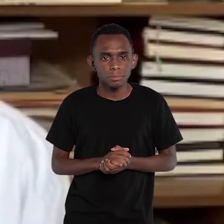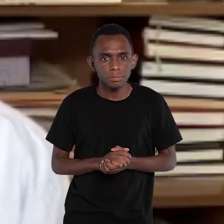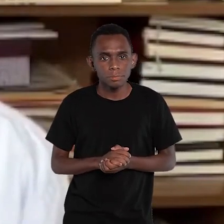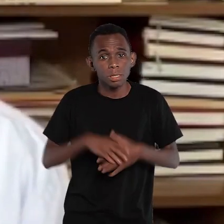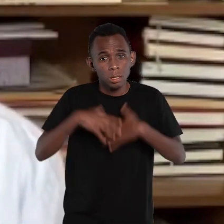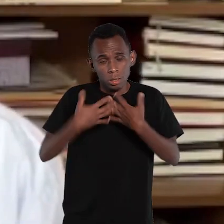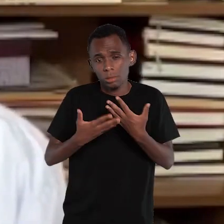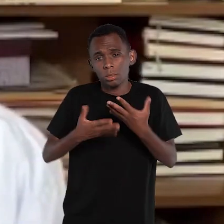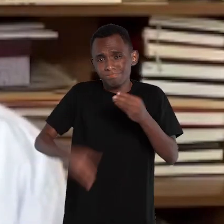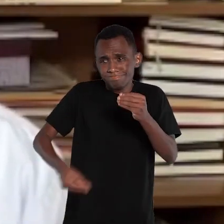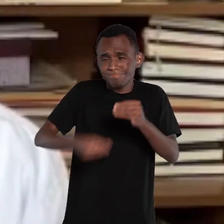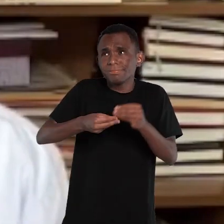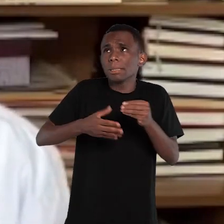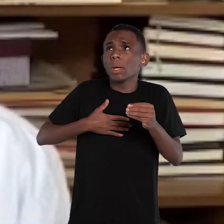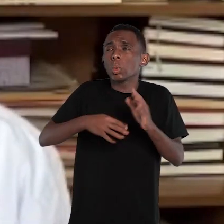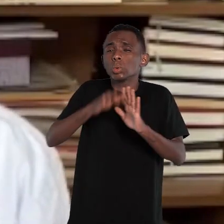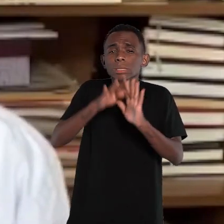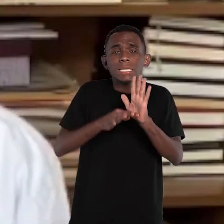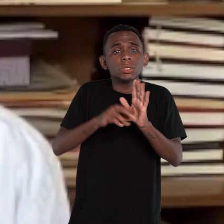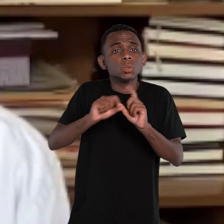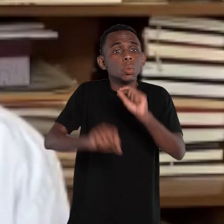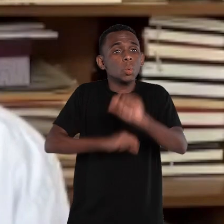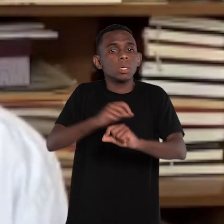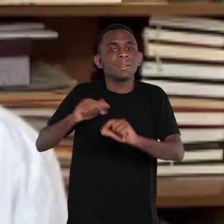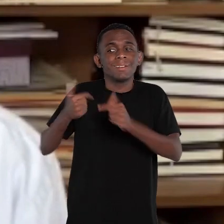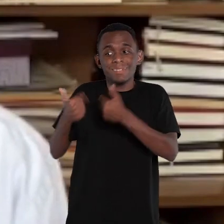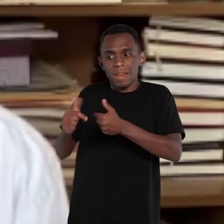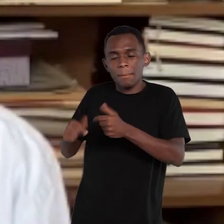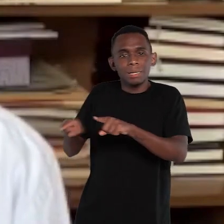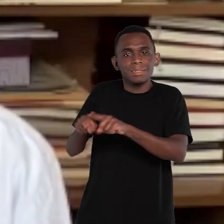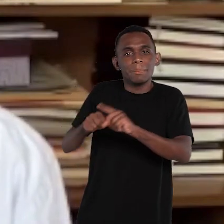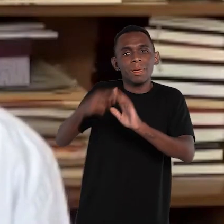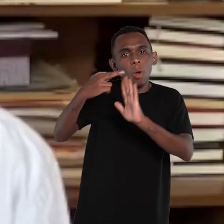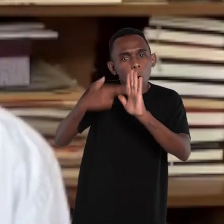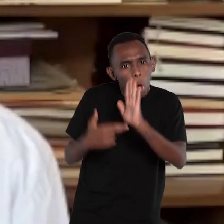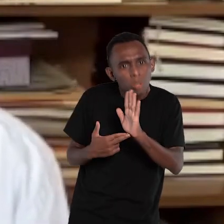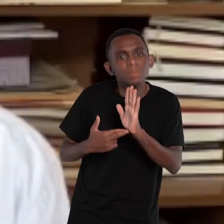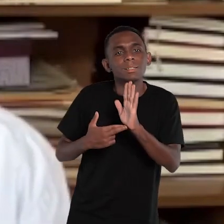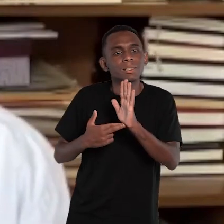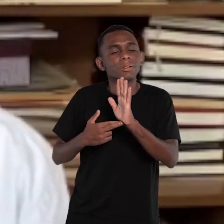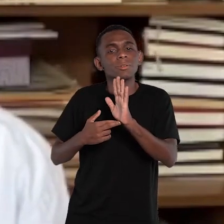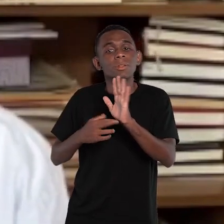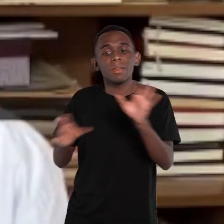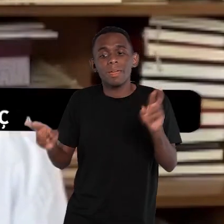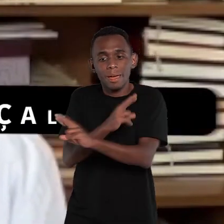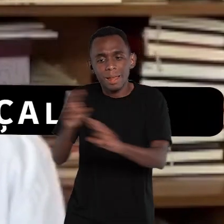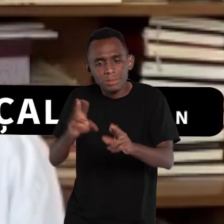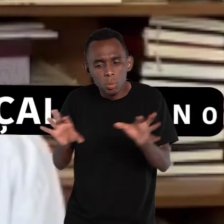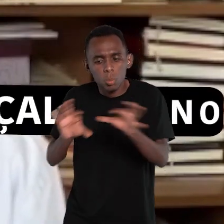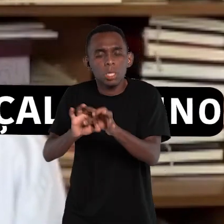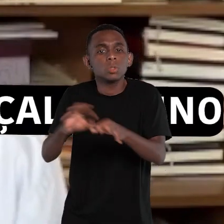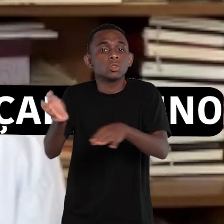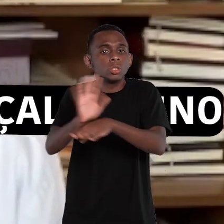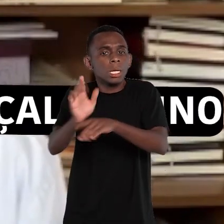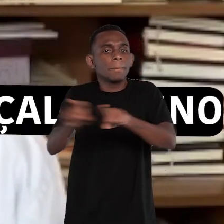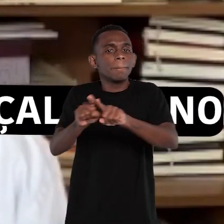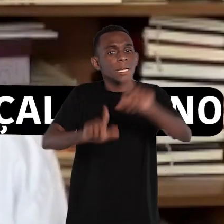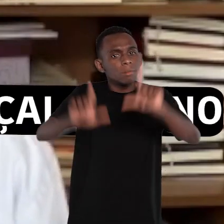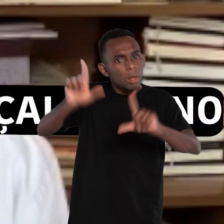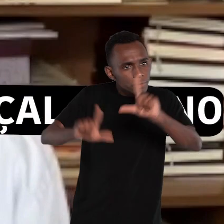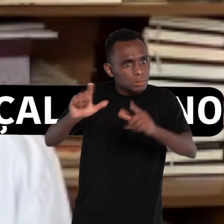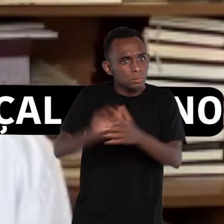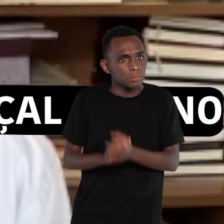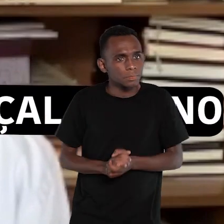E atribuem essa característica do meu texto ao fato de eu trabalhar como roteirista e estar envolvido com cinema e com televisão. E é um engano,